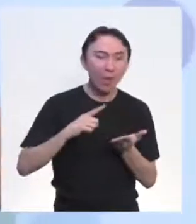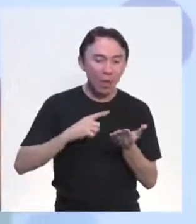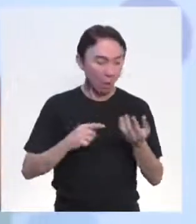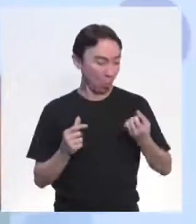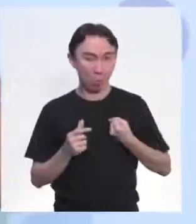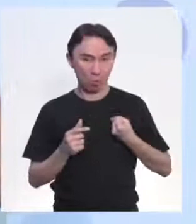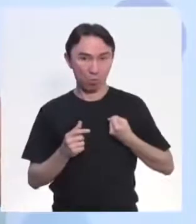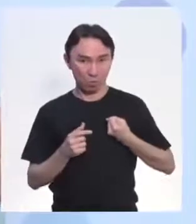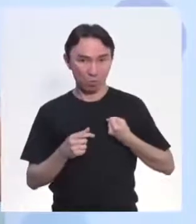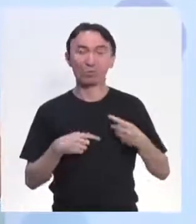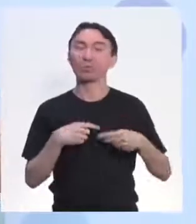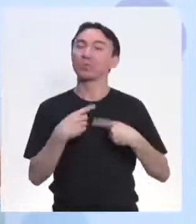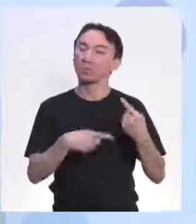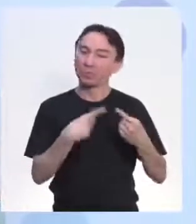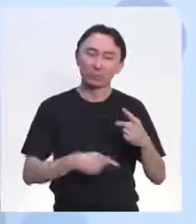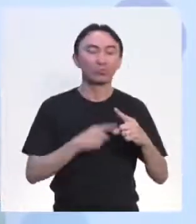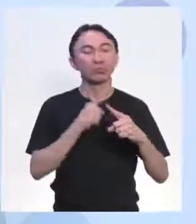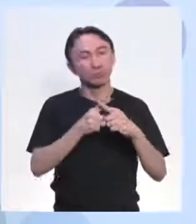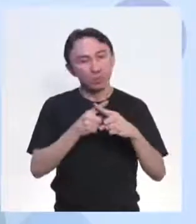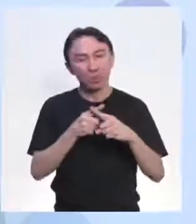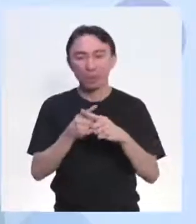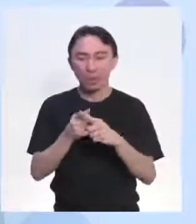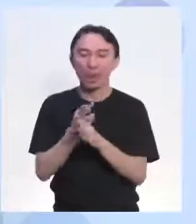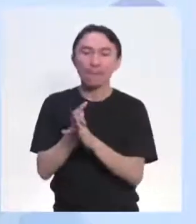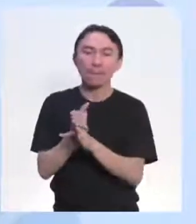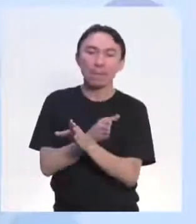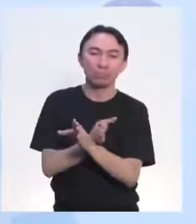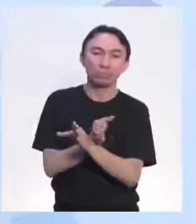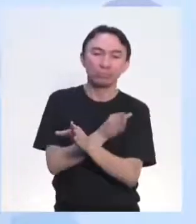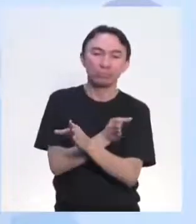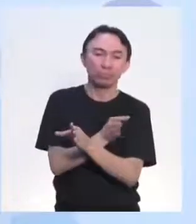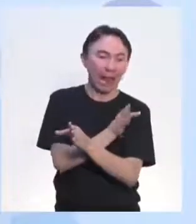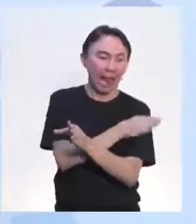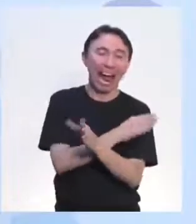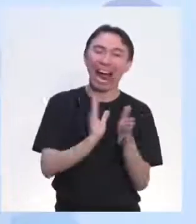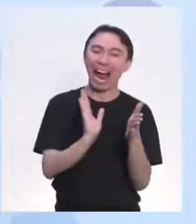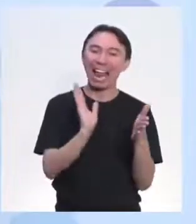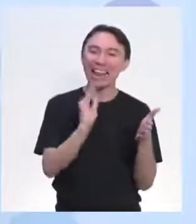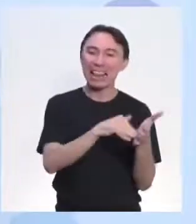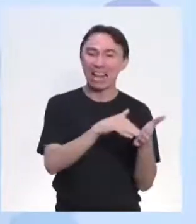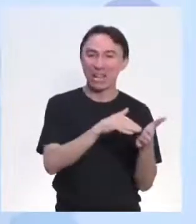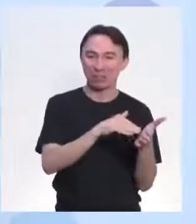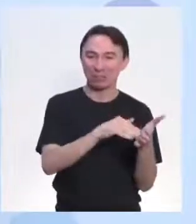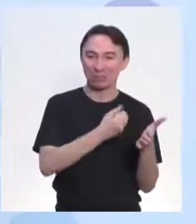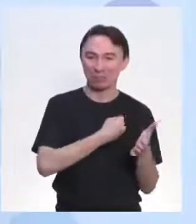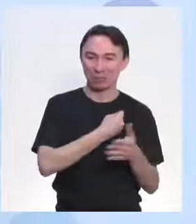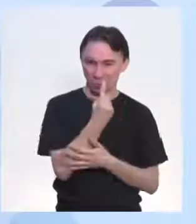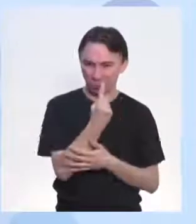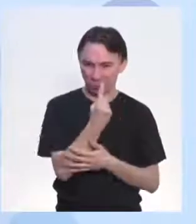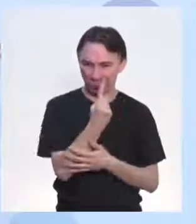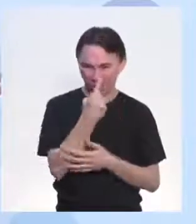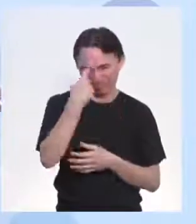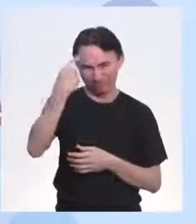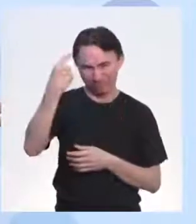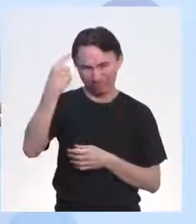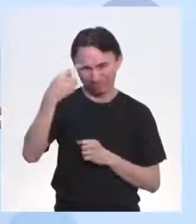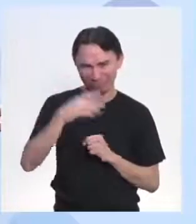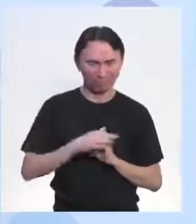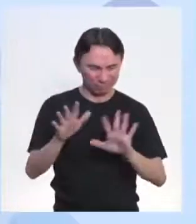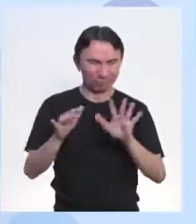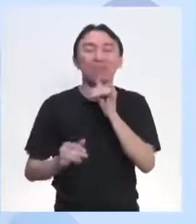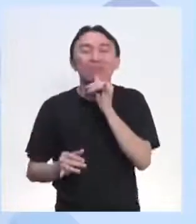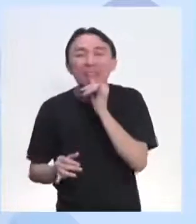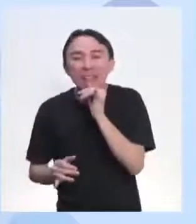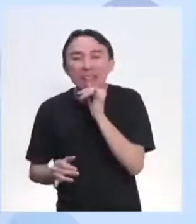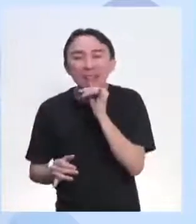e vai multiplicando pelos seus anteriores até o número 1. Lembraram disso? Bom, vamos fazer um exemplo,